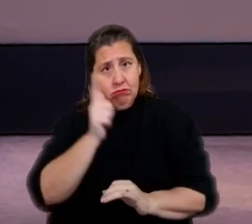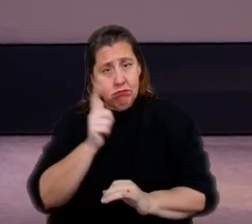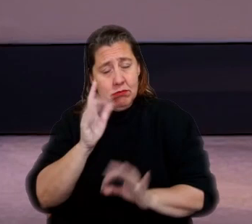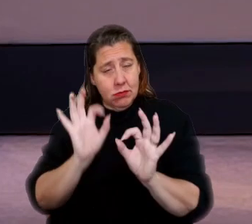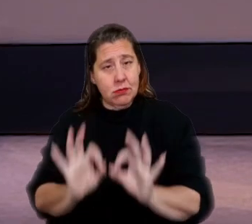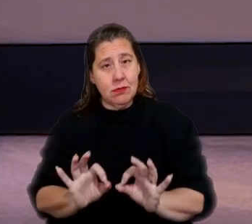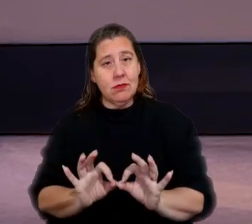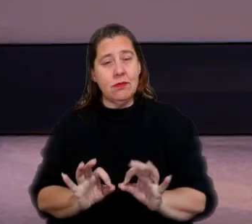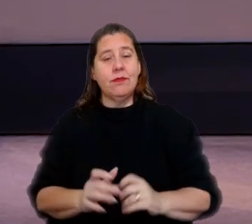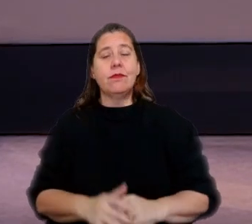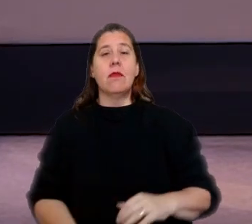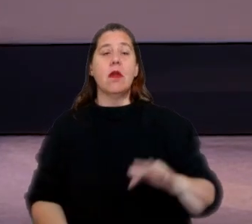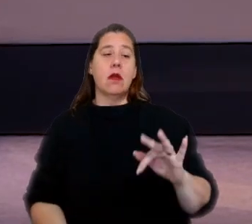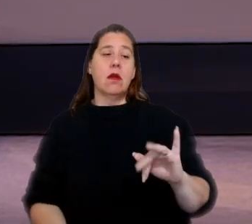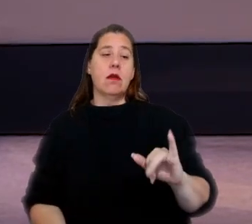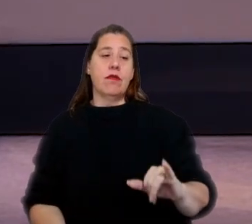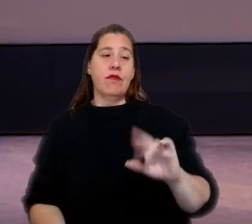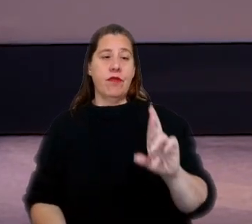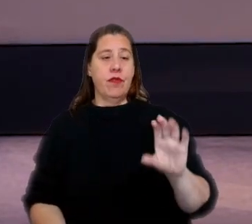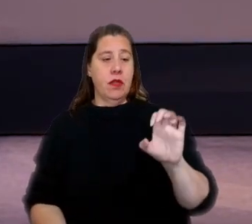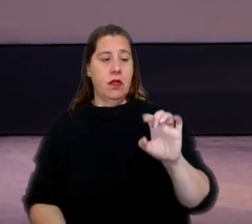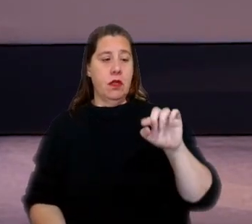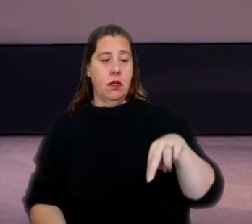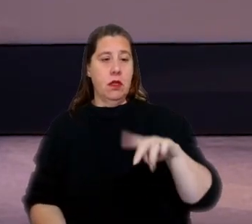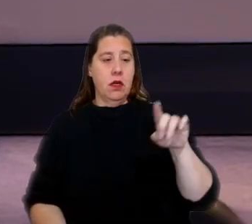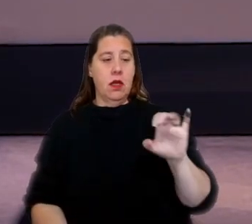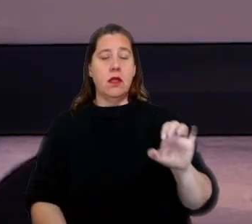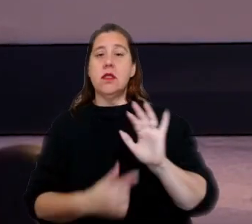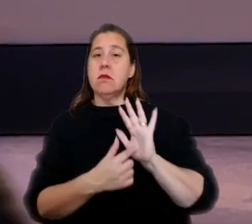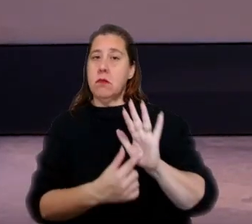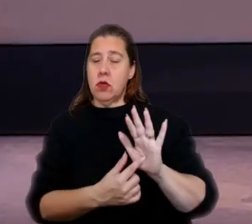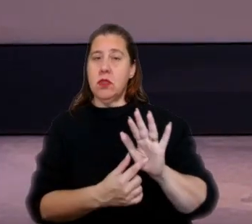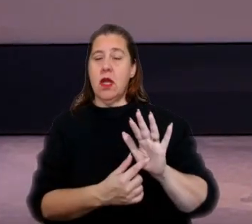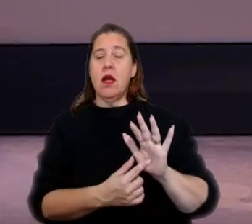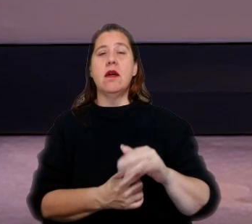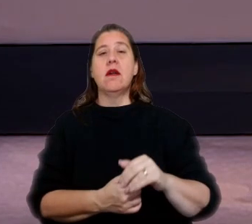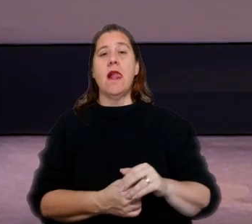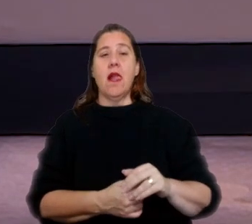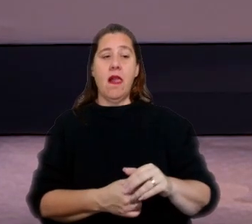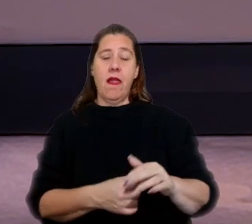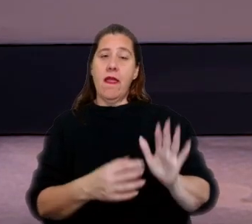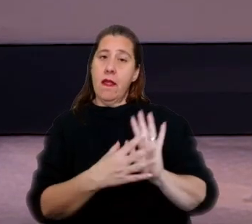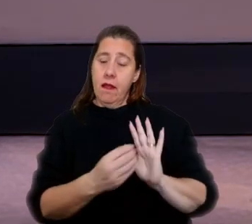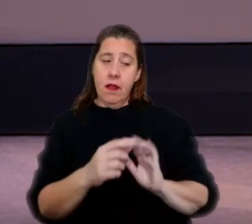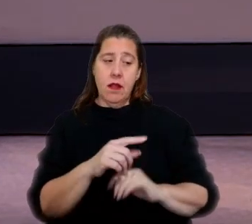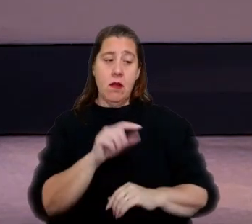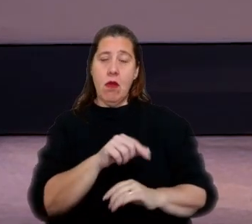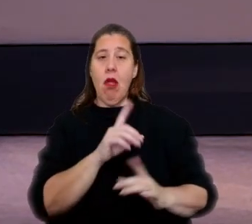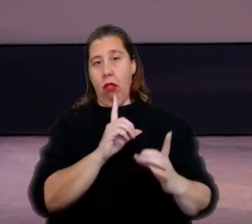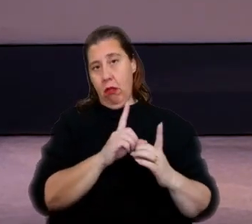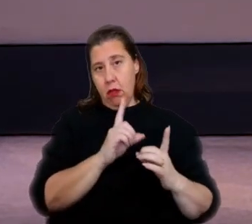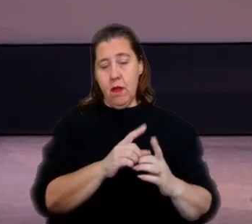funciona, né? O Ferenczi até falava no exemplo de crianças que ele atendeu, até nessa